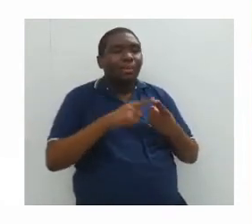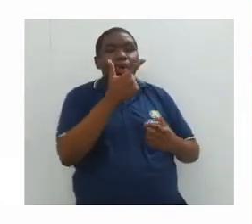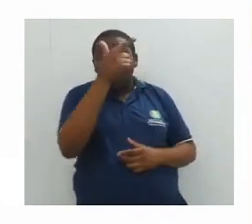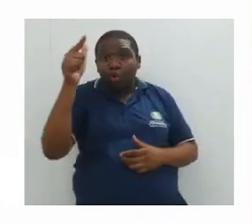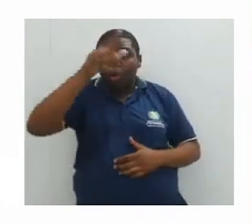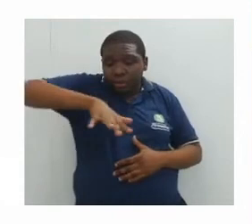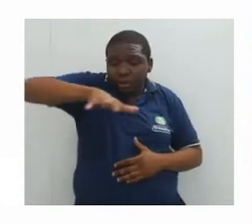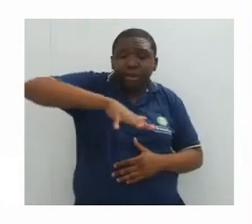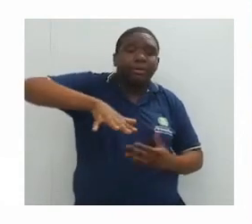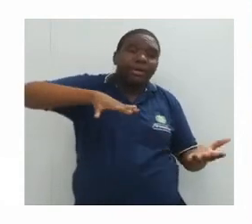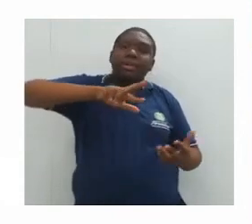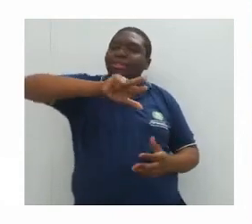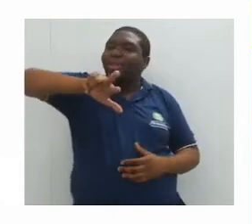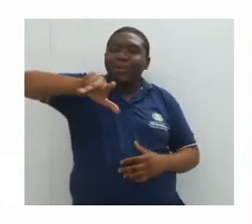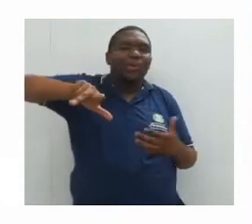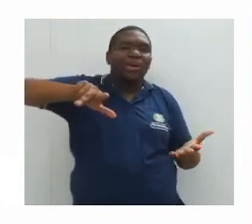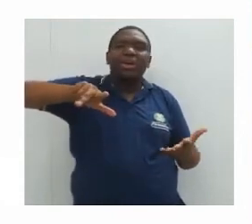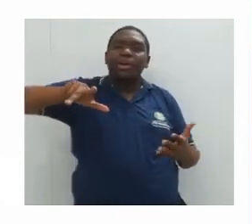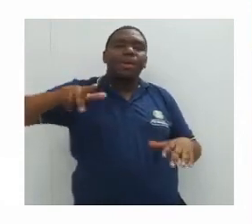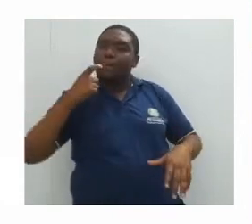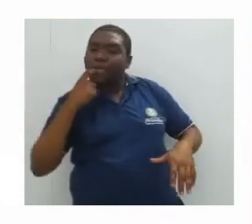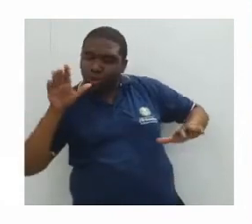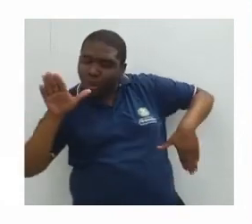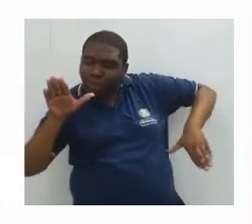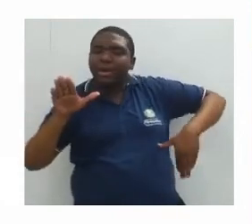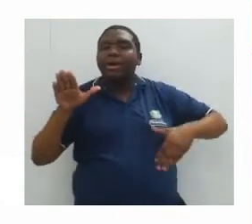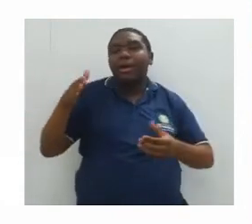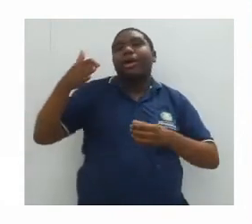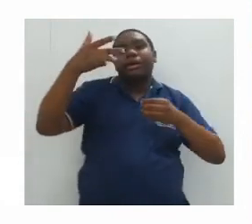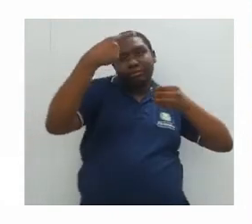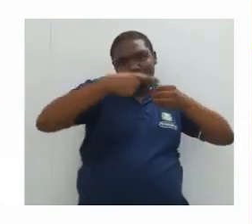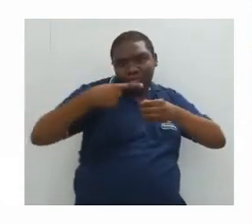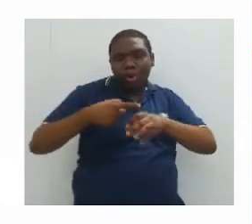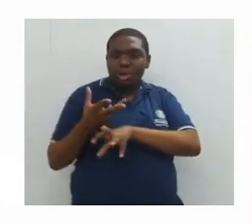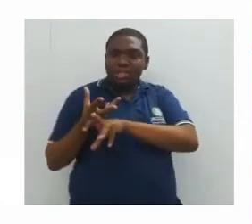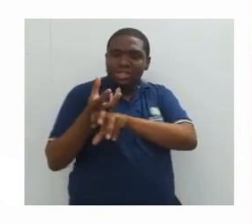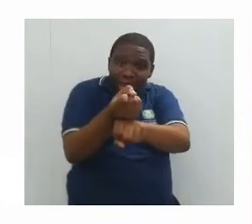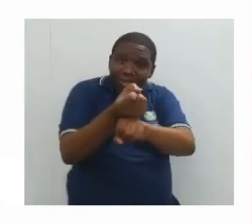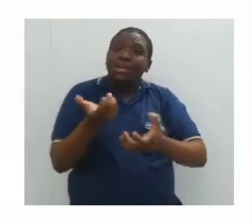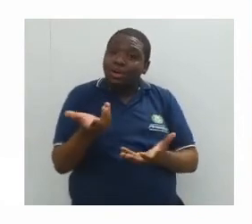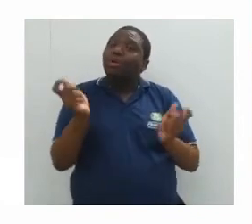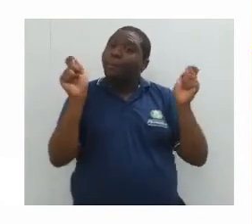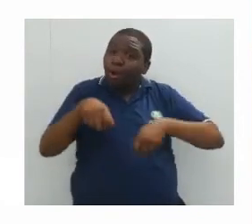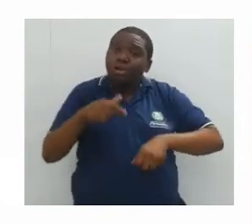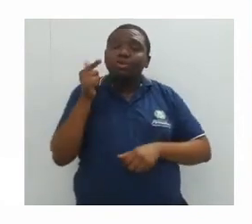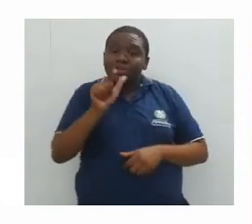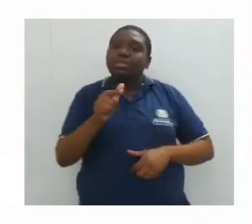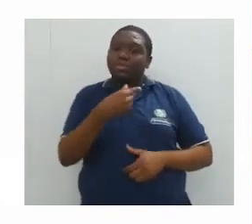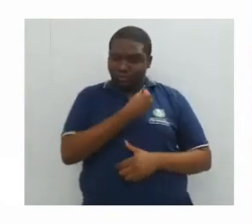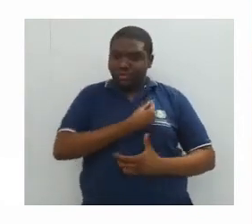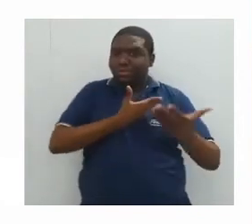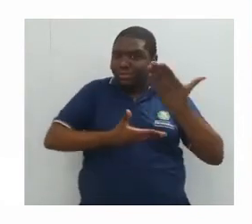áreas, desde que não seja na região litorânea, no sertão, no interior, onde possa vivenciar